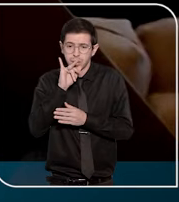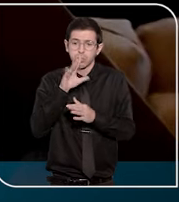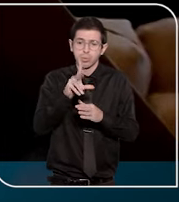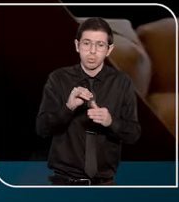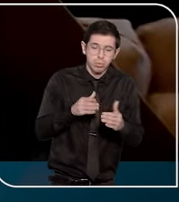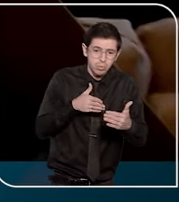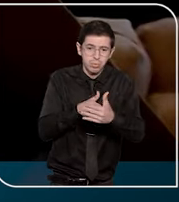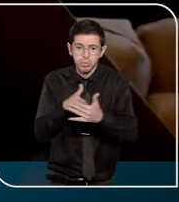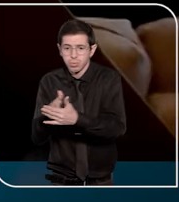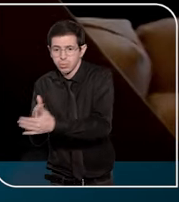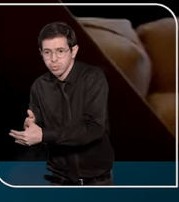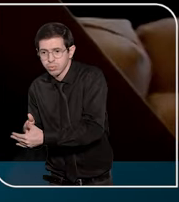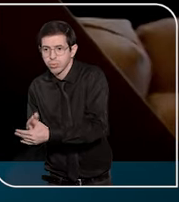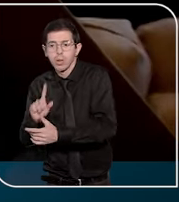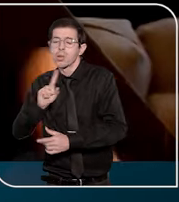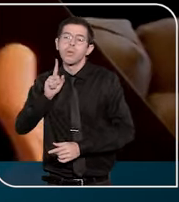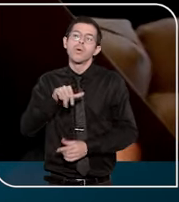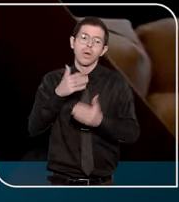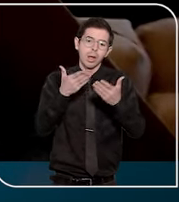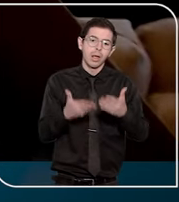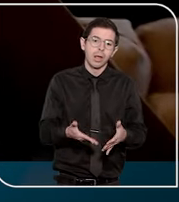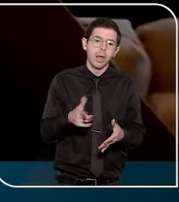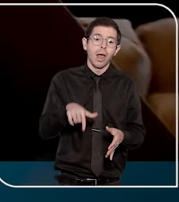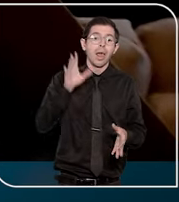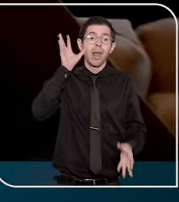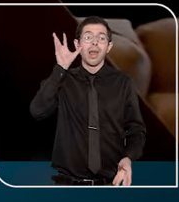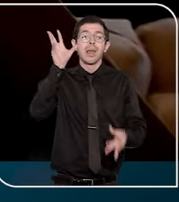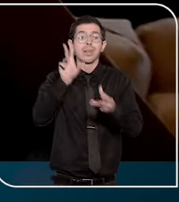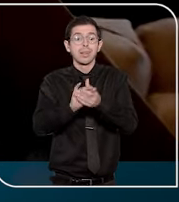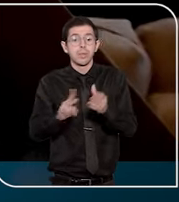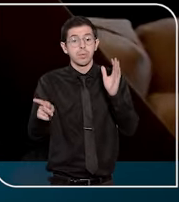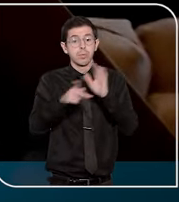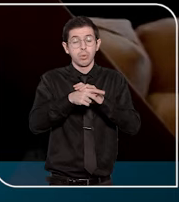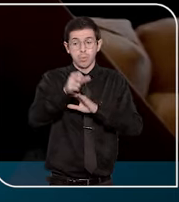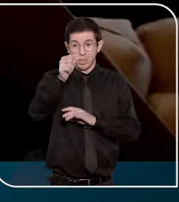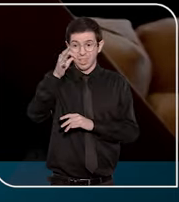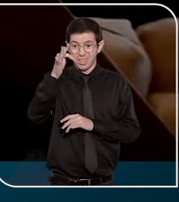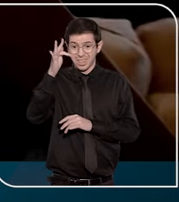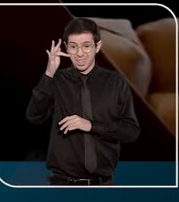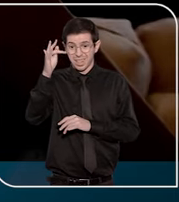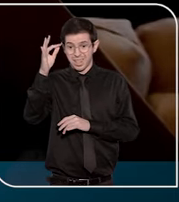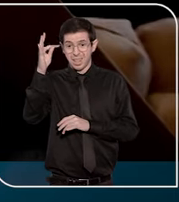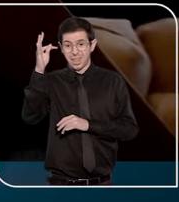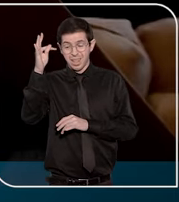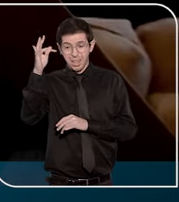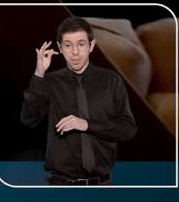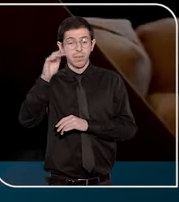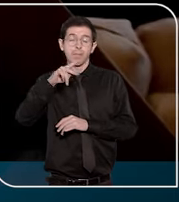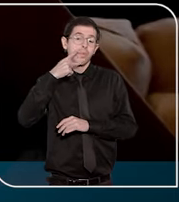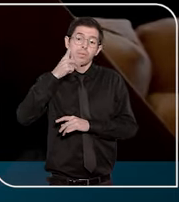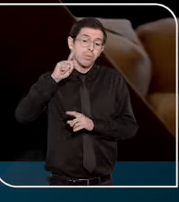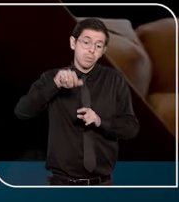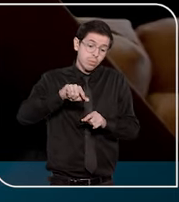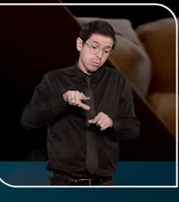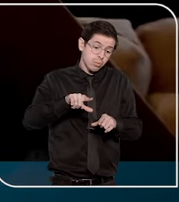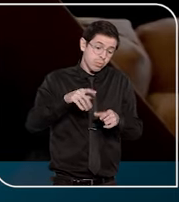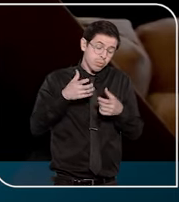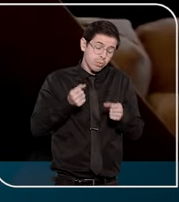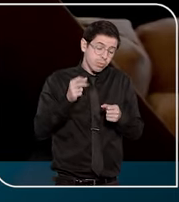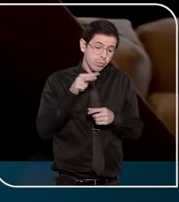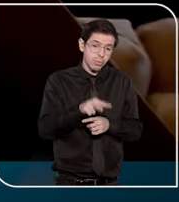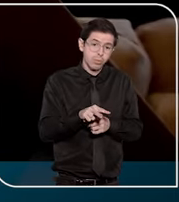nada. Pessoal, não é isso. São entendimentos que o Supremo já consolidou. E o Supremo já disse: aqui é para